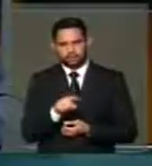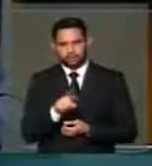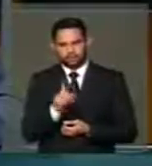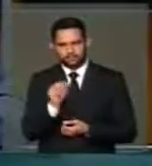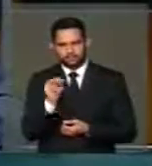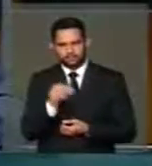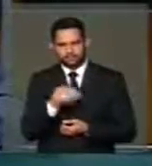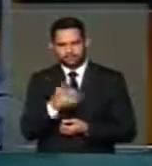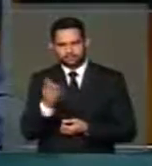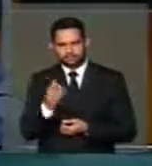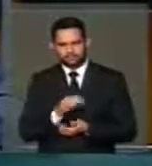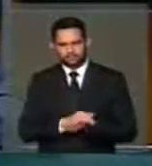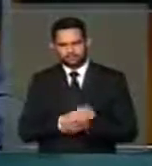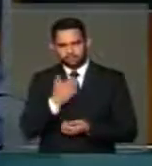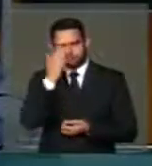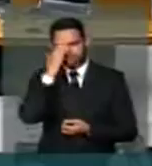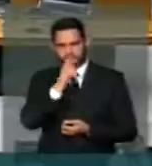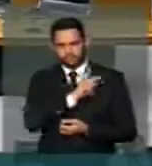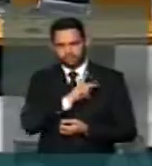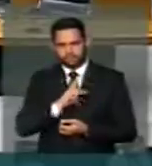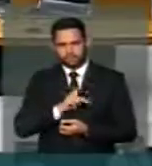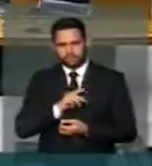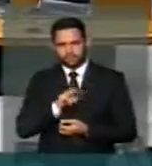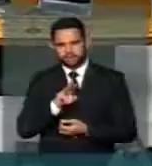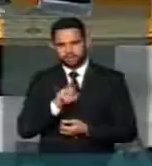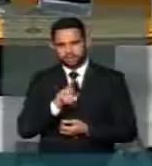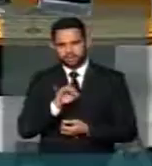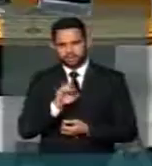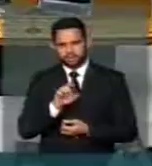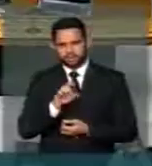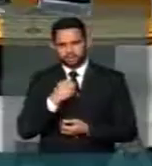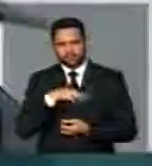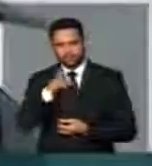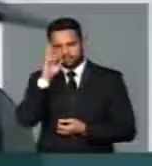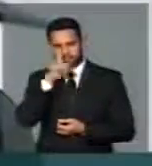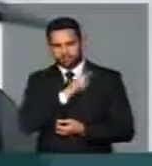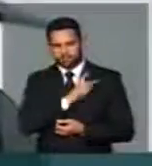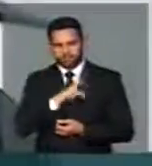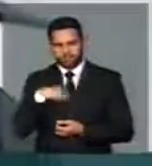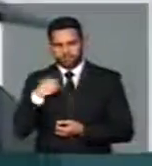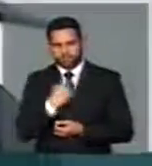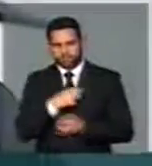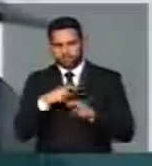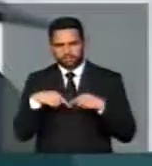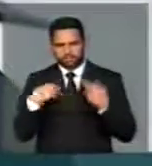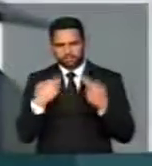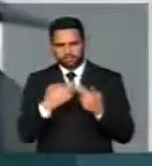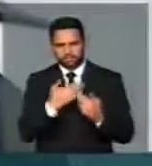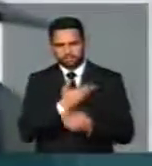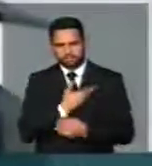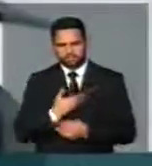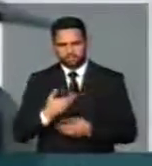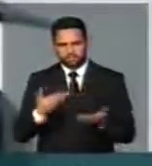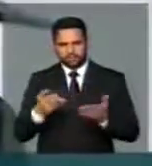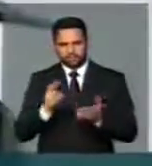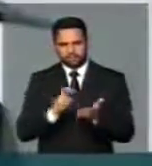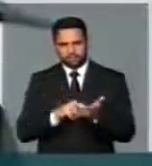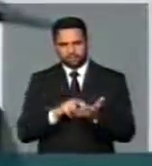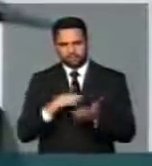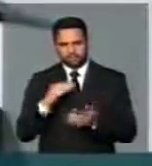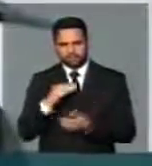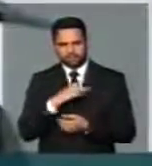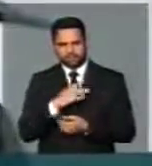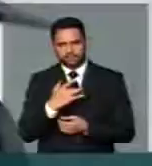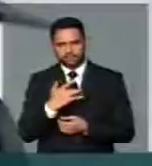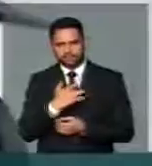um minuto. Obrigado, presidente Edson. Presidente, nós tivemos uma audiência hoje pela manhã na Comissão